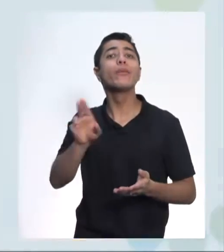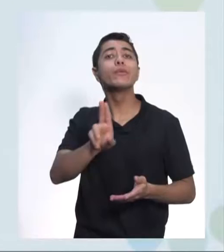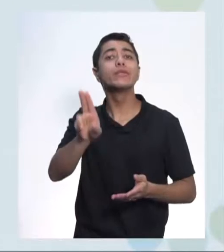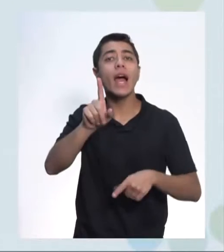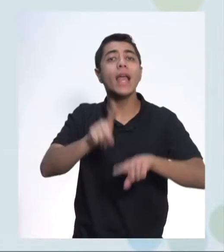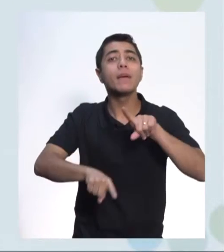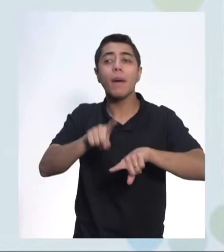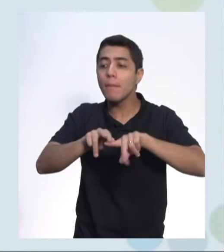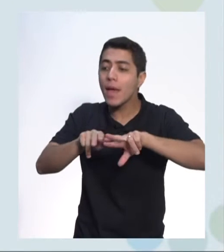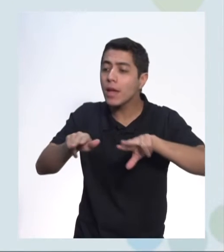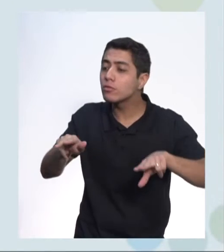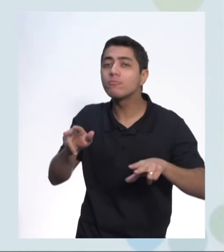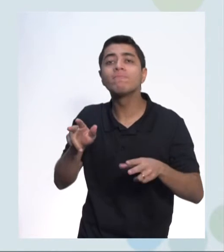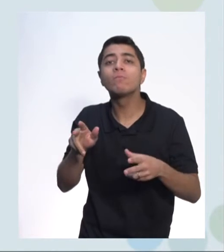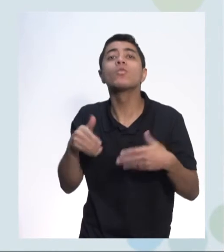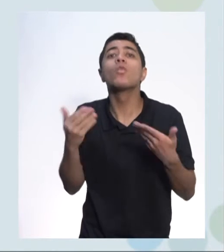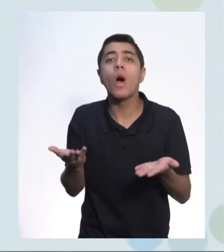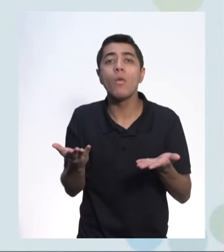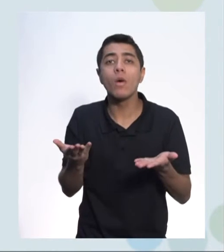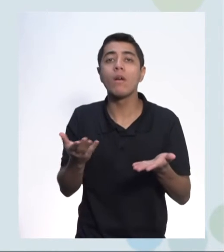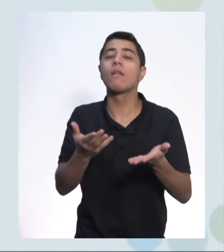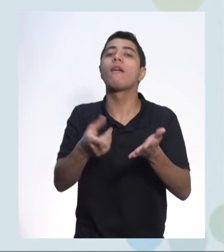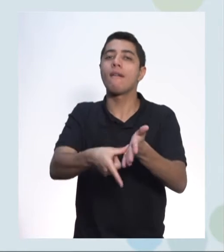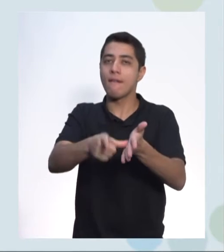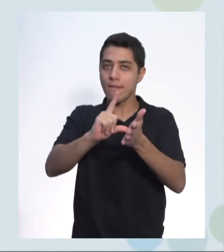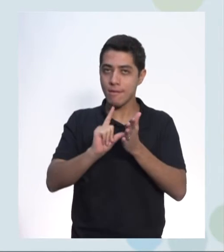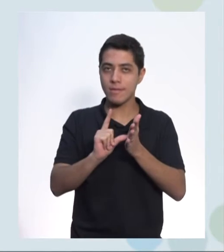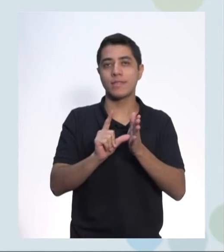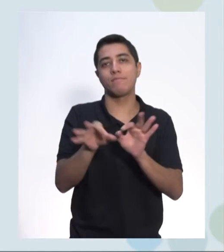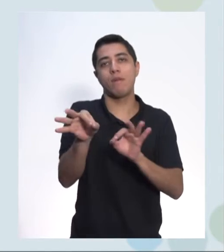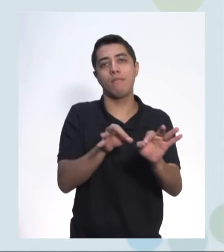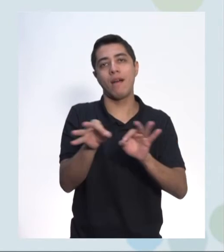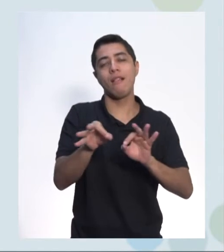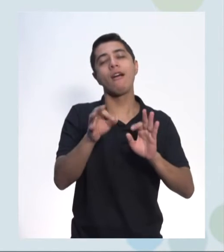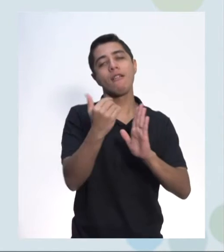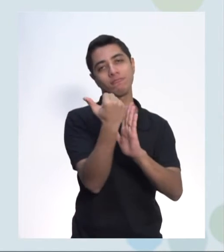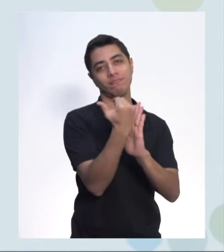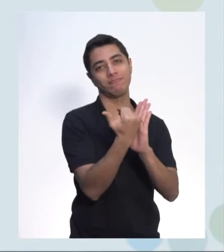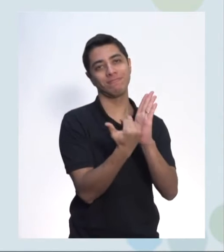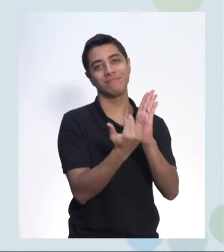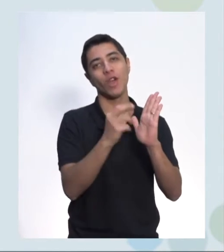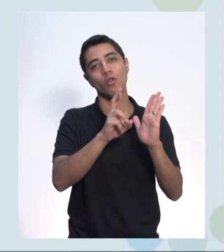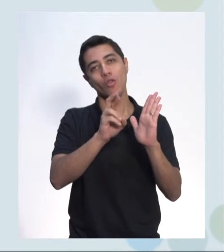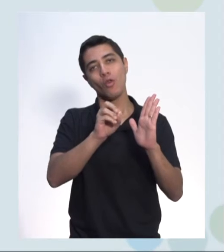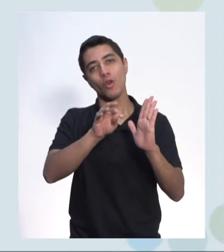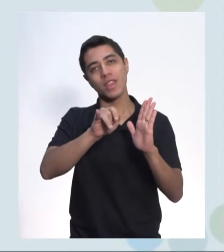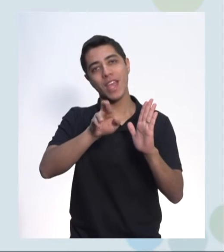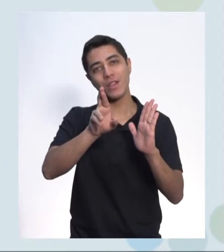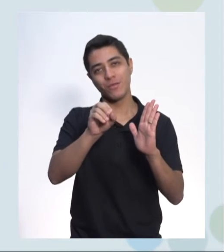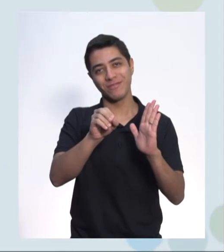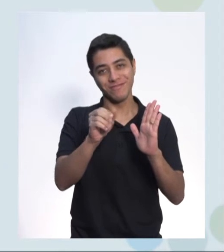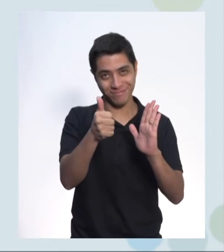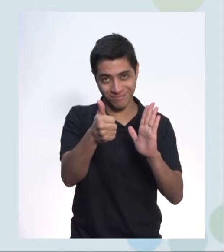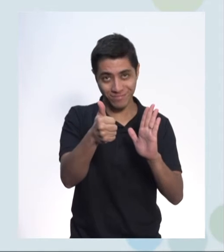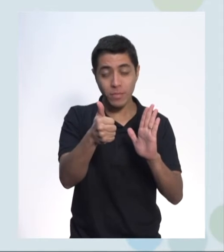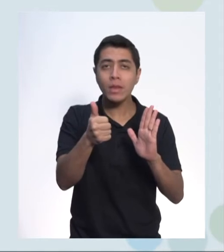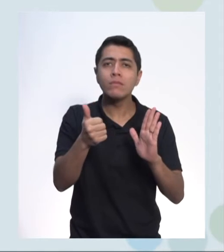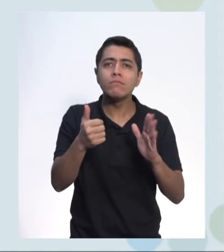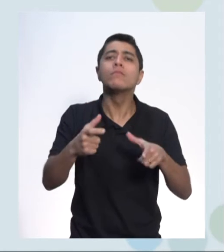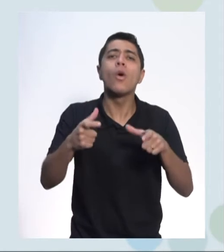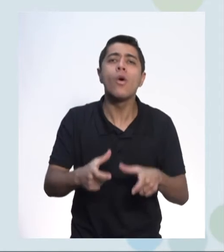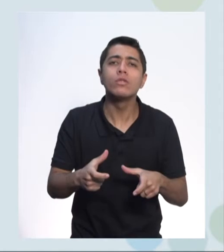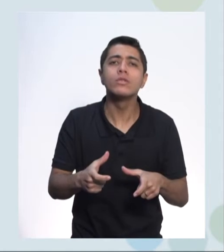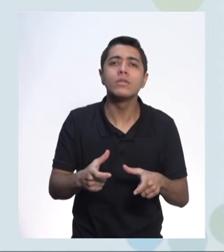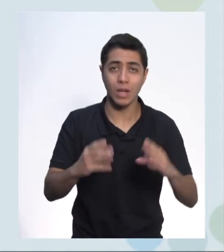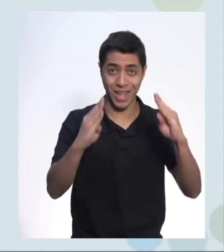eu vou selecionar, tudo isso está relacionado ao roteiro. A localidade. Então, se é dentro da casa, ou se é fora da casa, se tem um momento